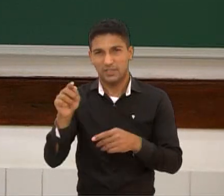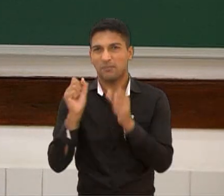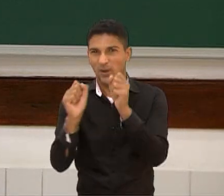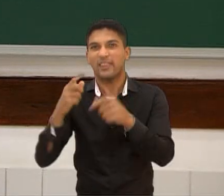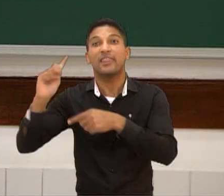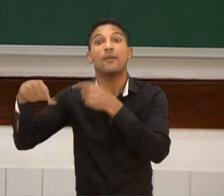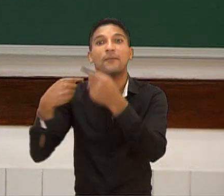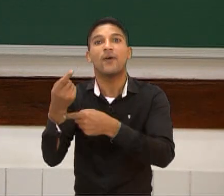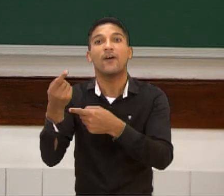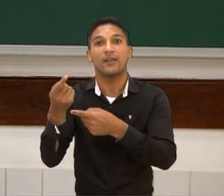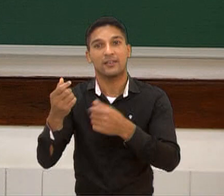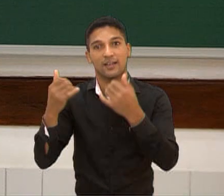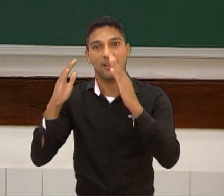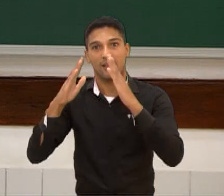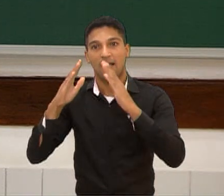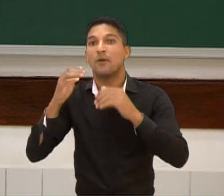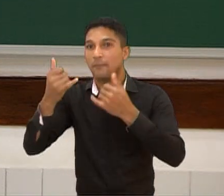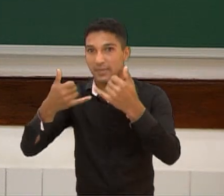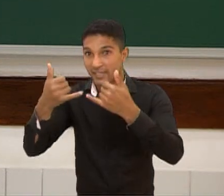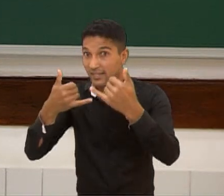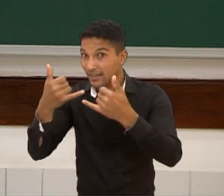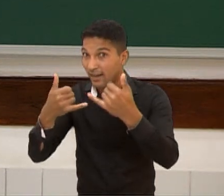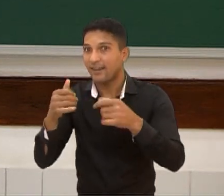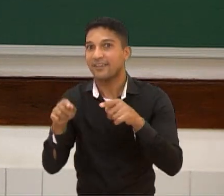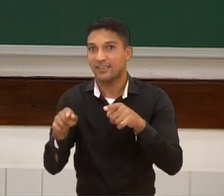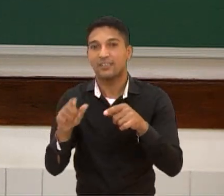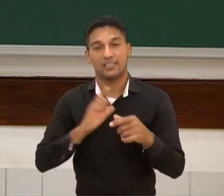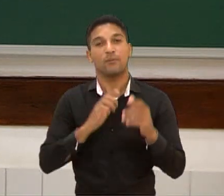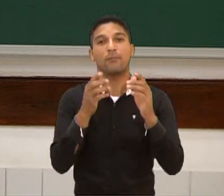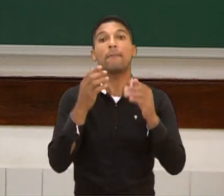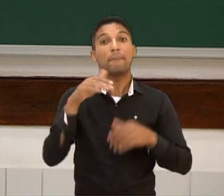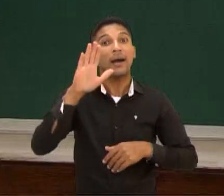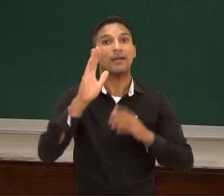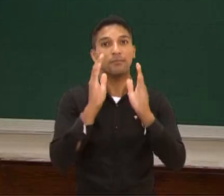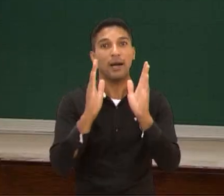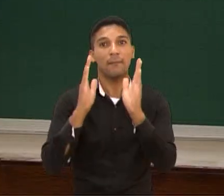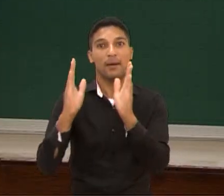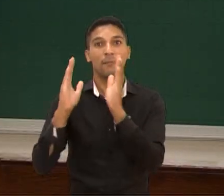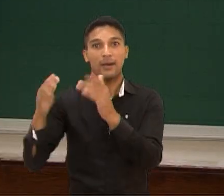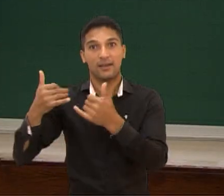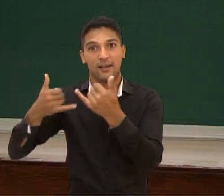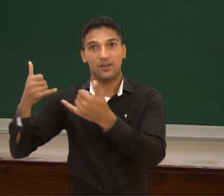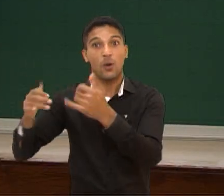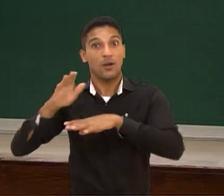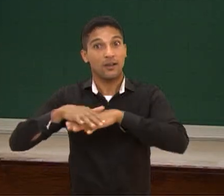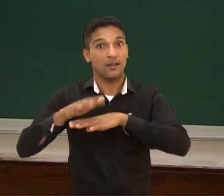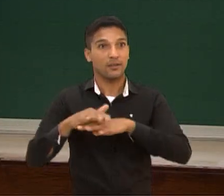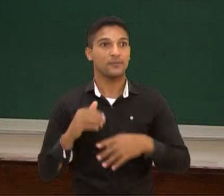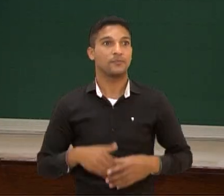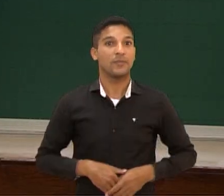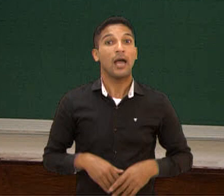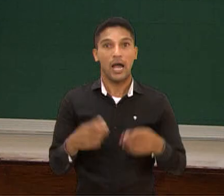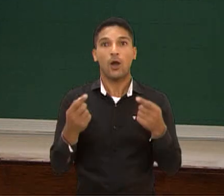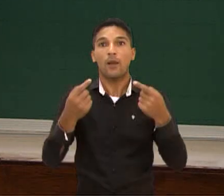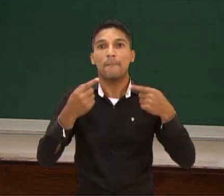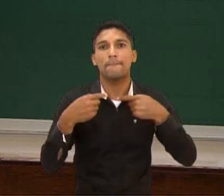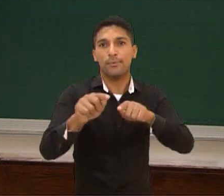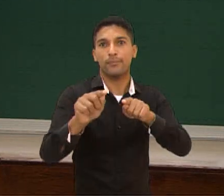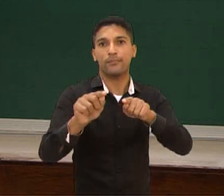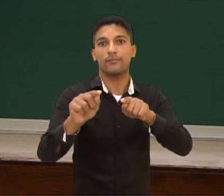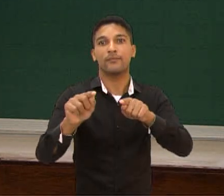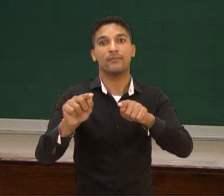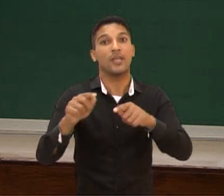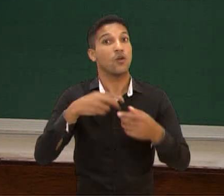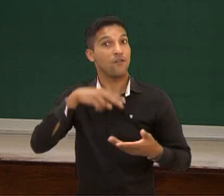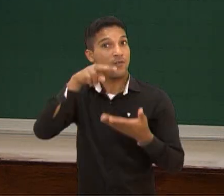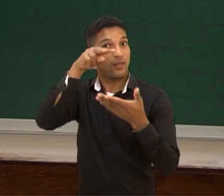casa, tem mais fases ali para vocês conquistarem, ok? Então temos um desafio para a nossa próxima aula. A prof vai ler para vocês e deixar um tempinho